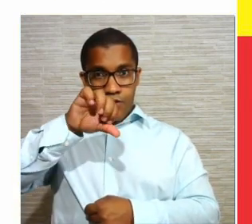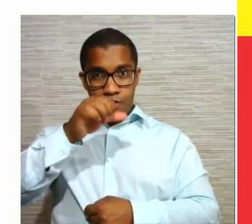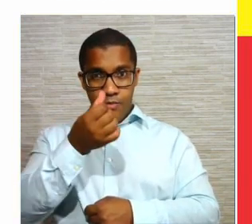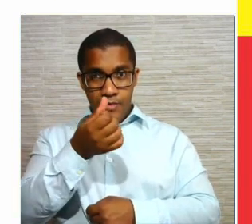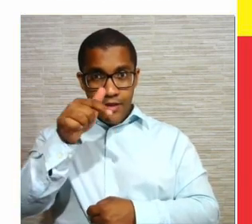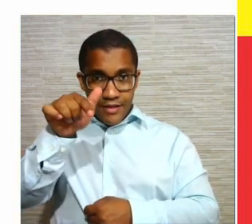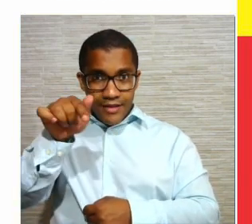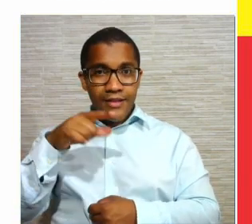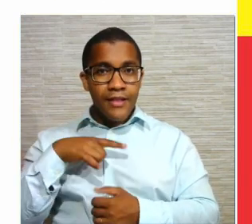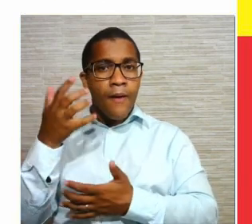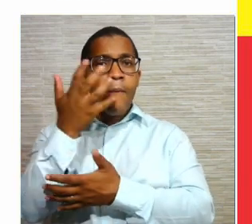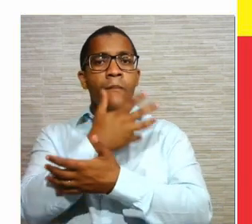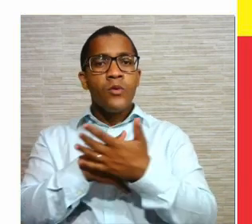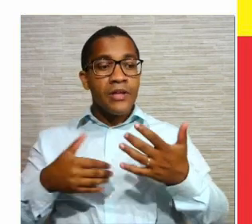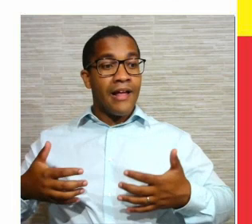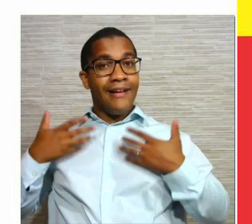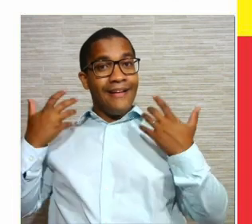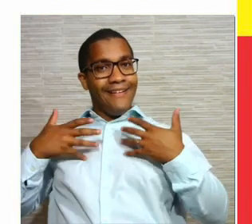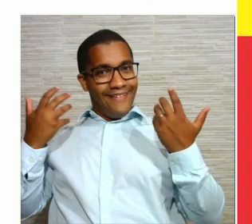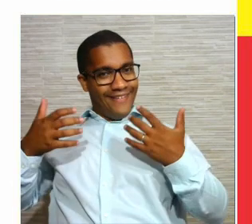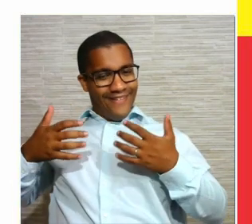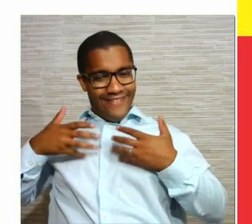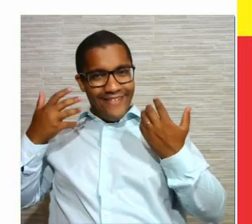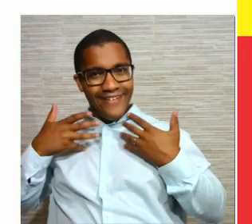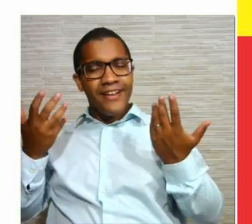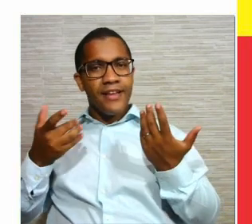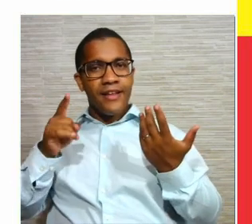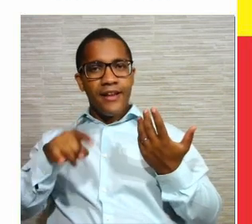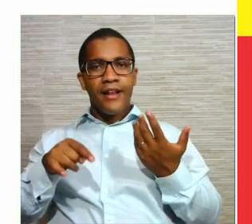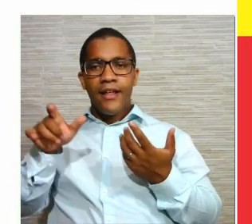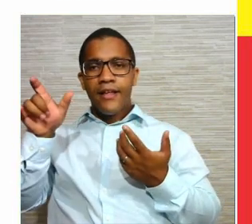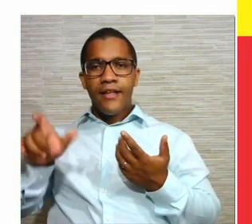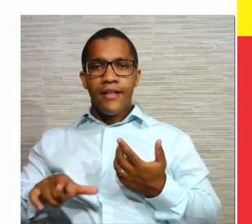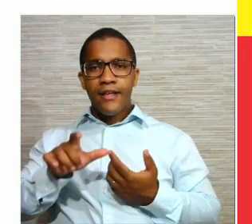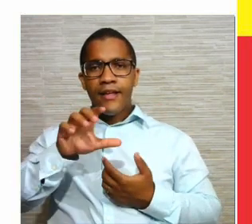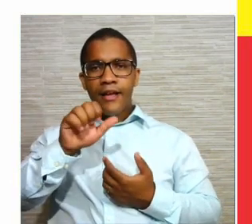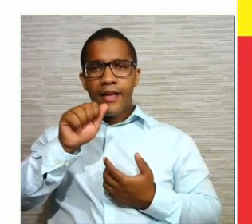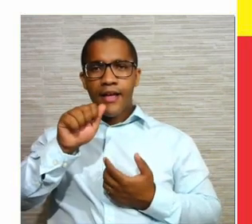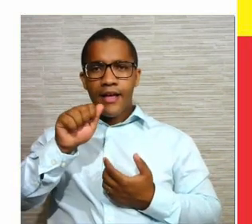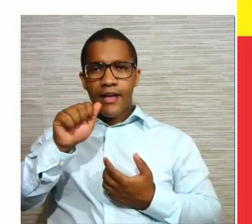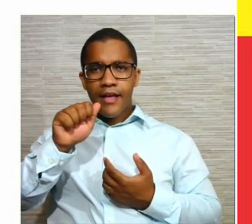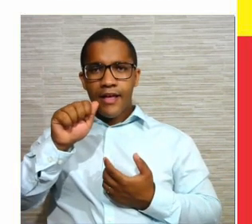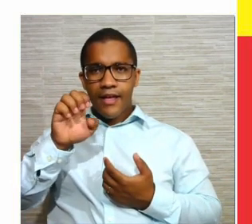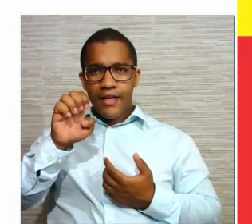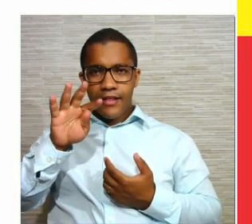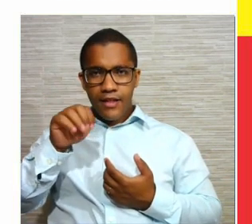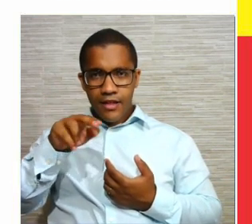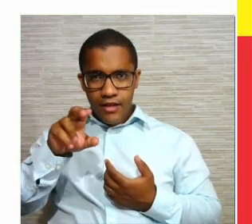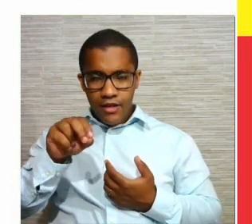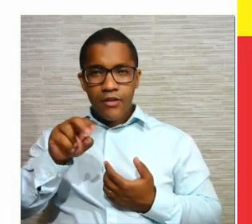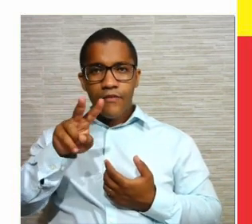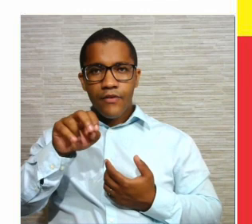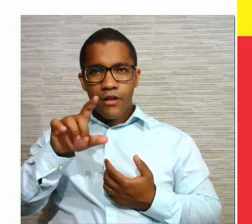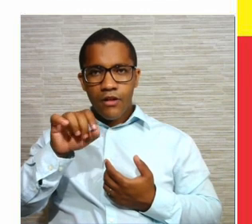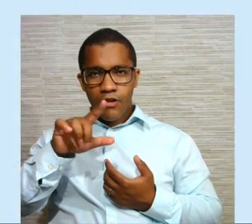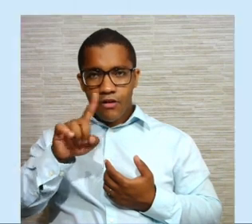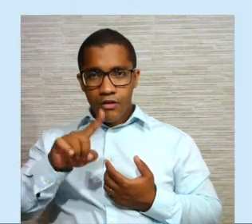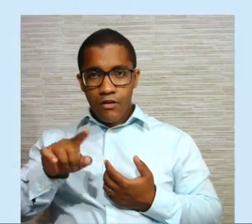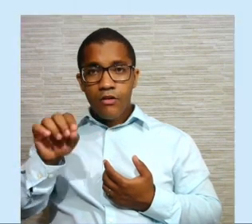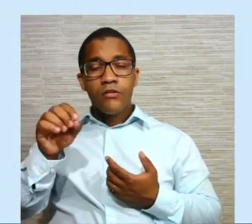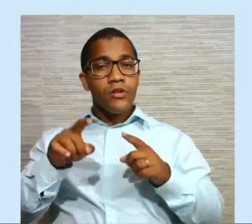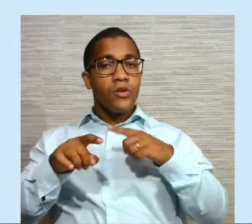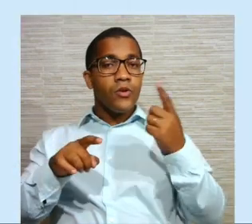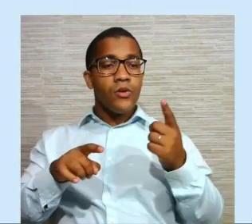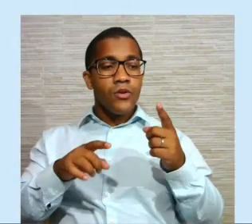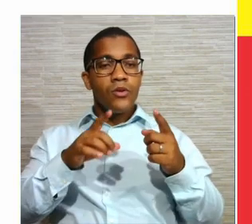música Alegria, Alegria, né, de Caetano Veloso, e Domingo no Parque, né, de Gilberto Gil. Então, essas músicas foram lançadas